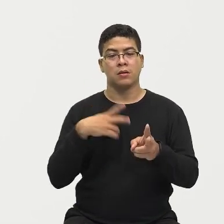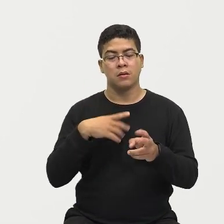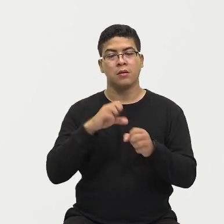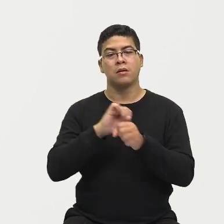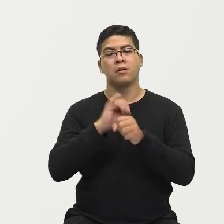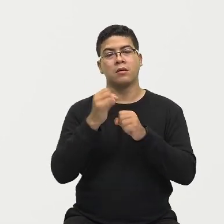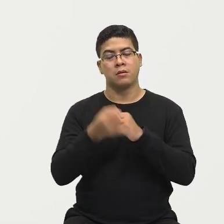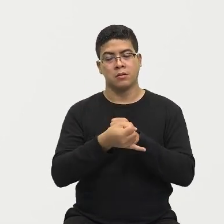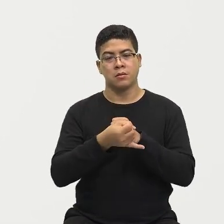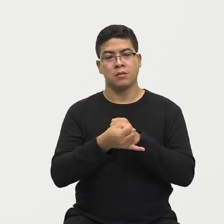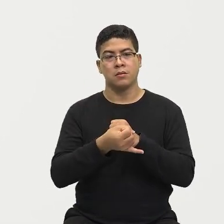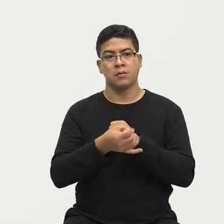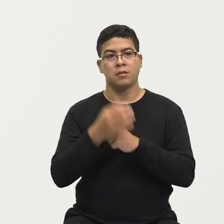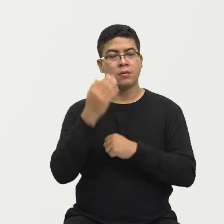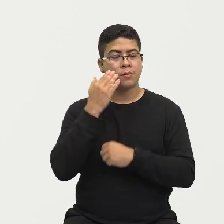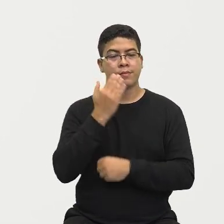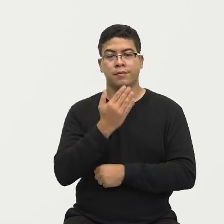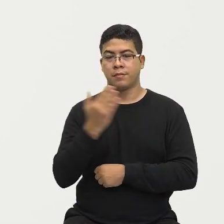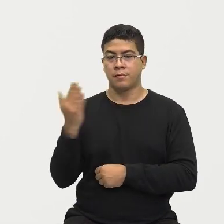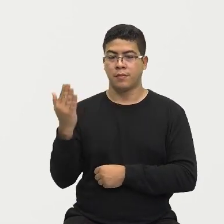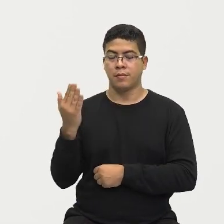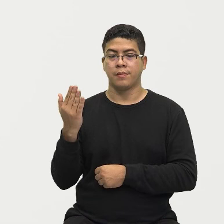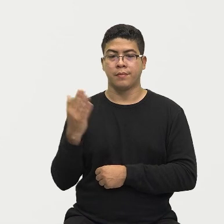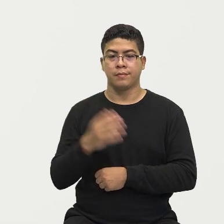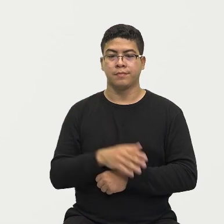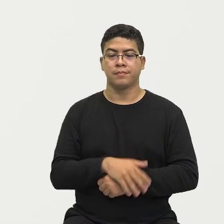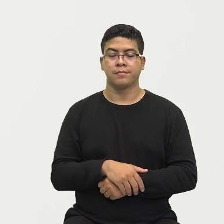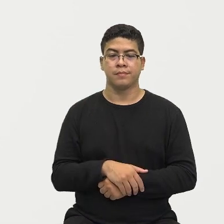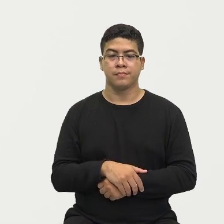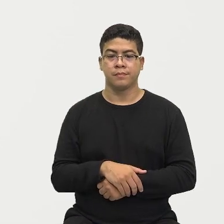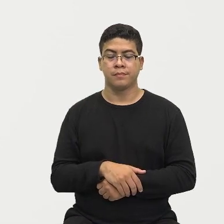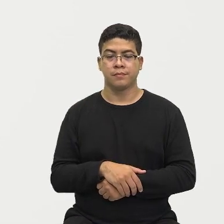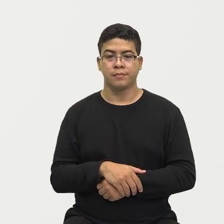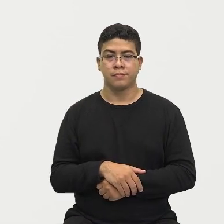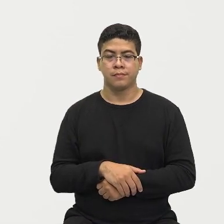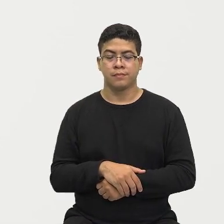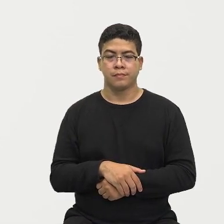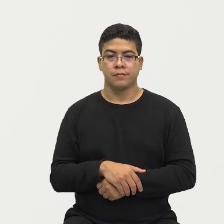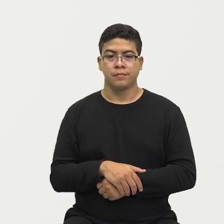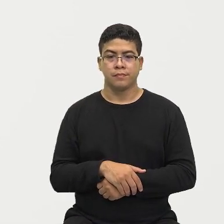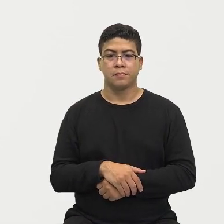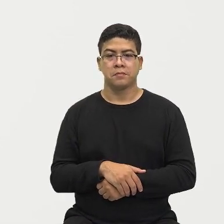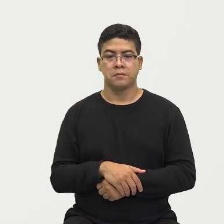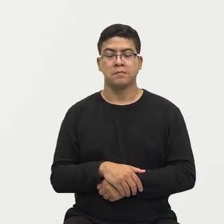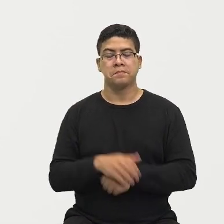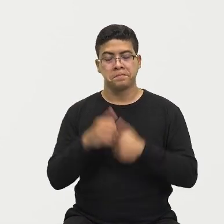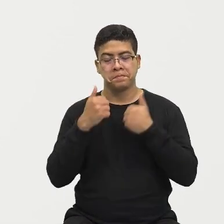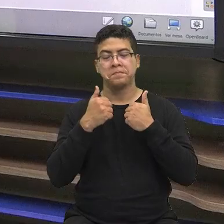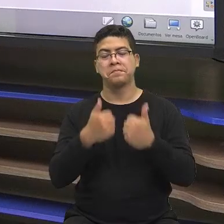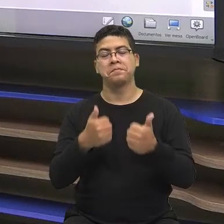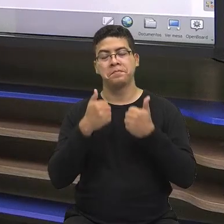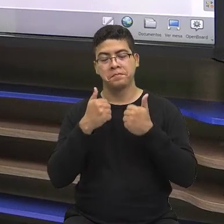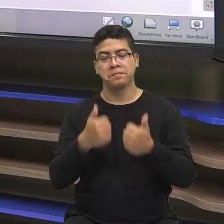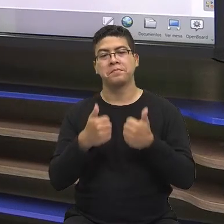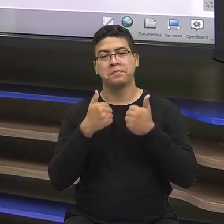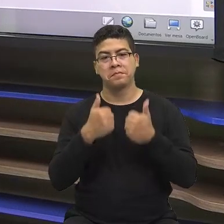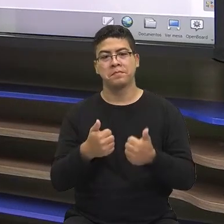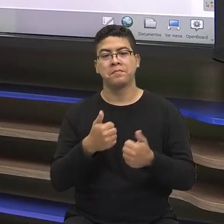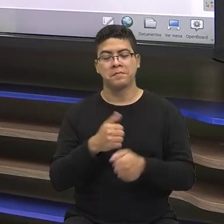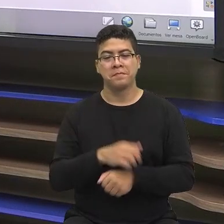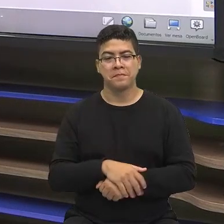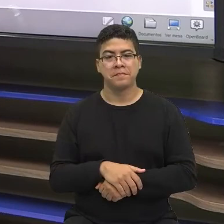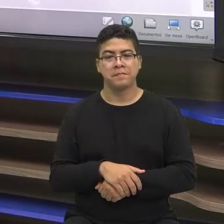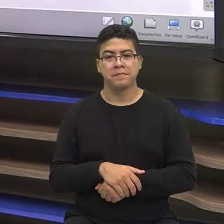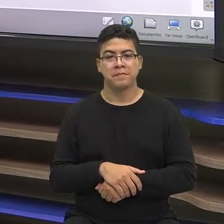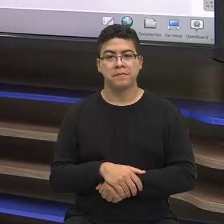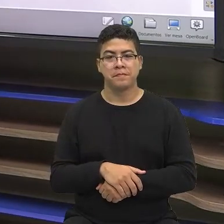adjetivo e, no caso aqui, obra é um adjetivo também. Muito bem, muito bem, muito bem, muito